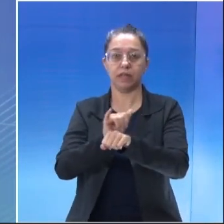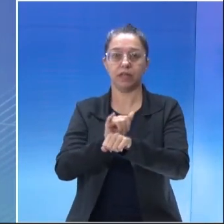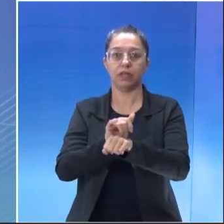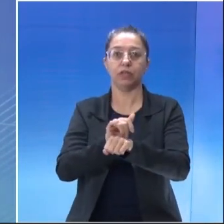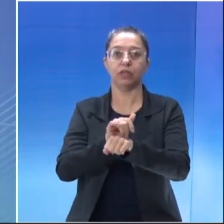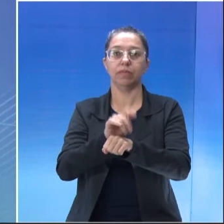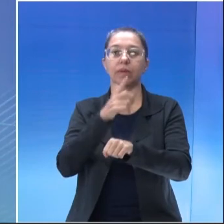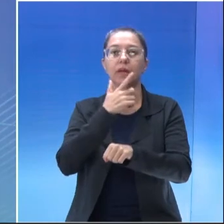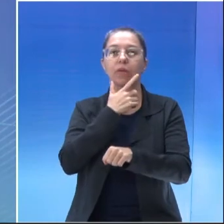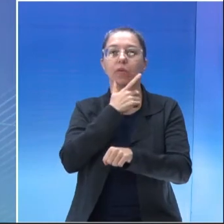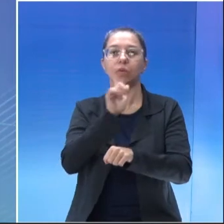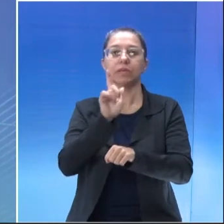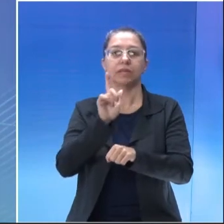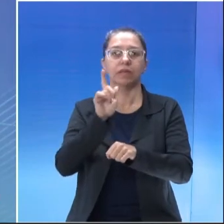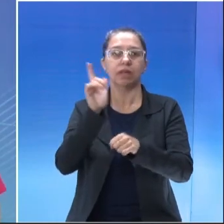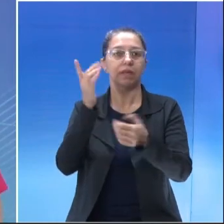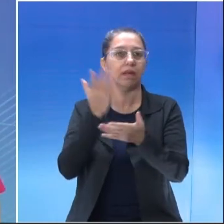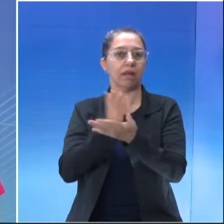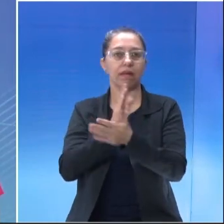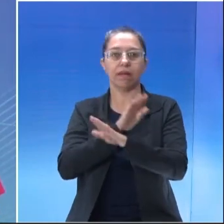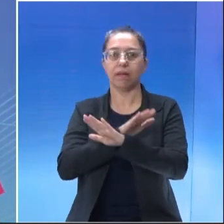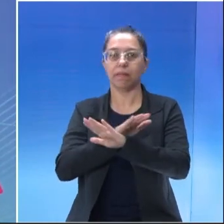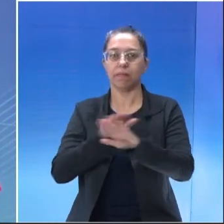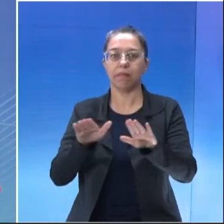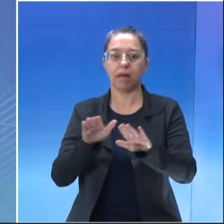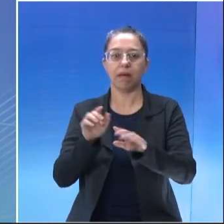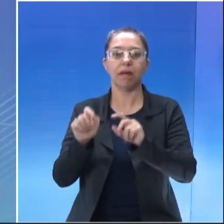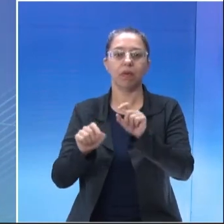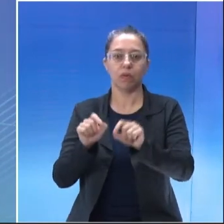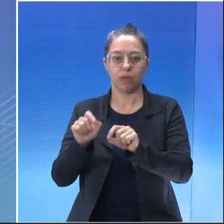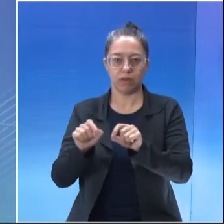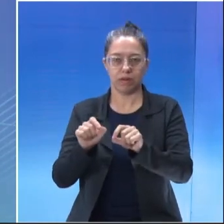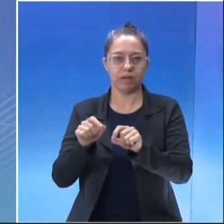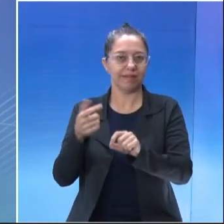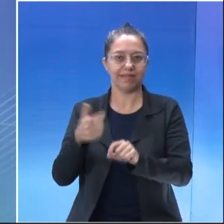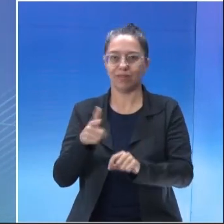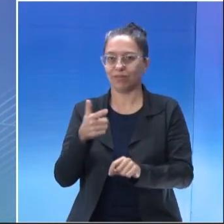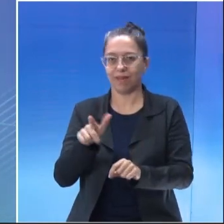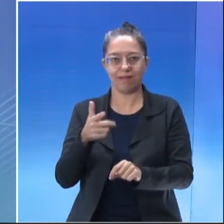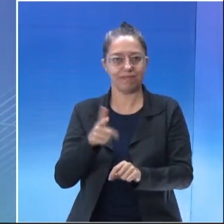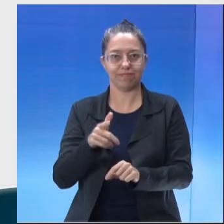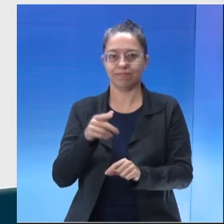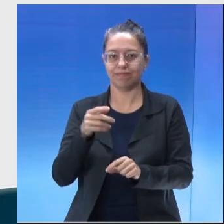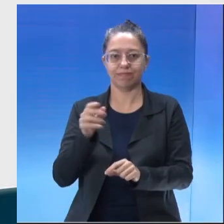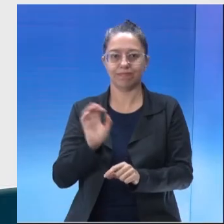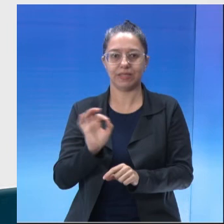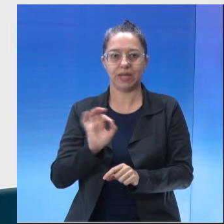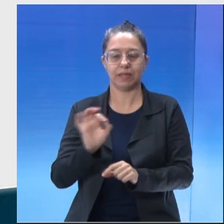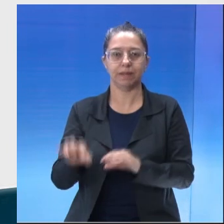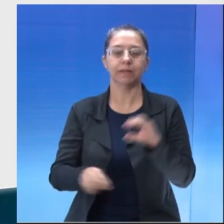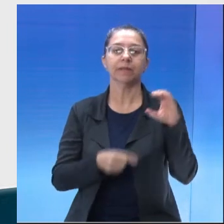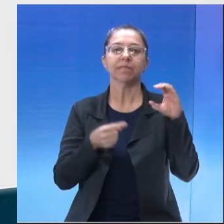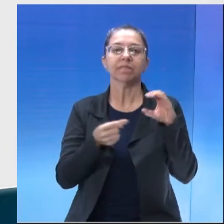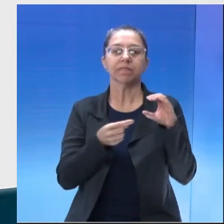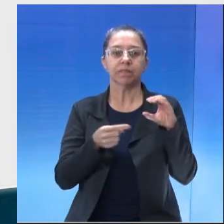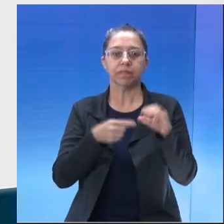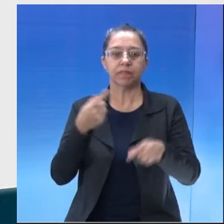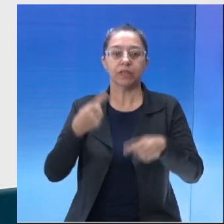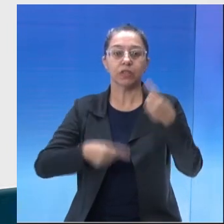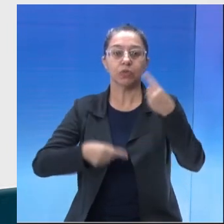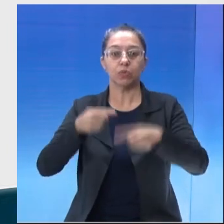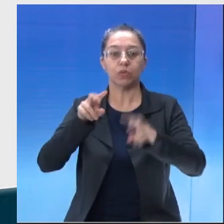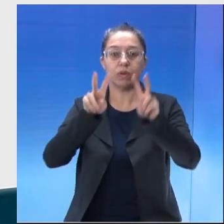atingir o fim não é a extinção da intolerância. Aí não diz sobre isso. Letra C, discussão desse